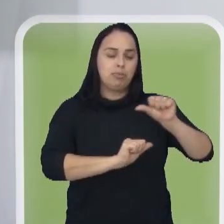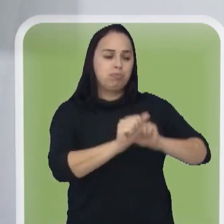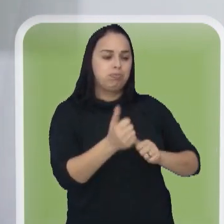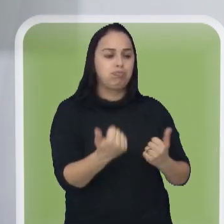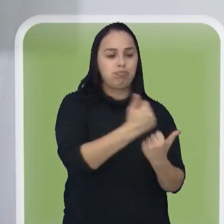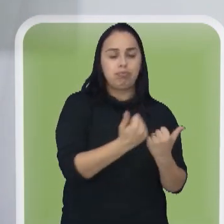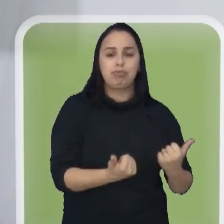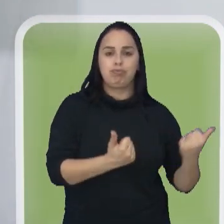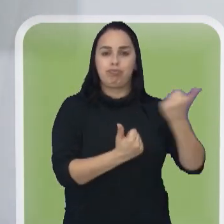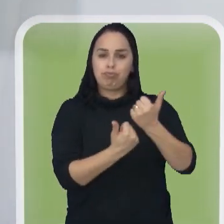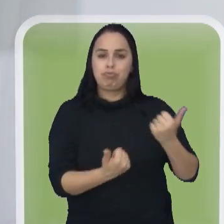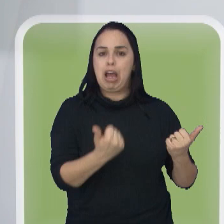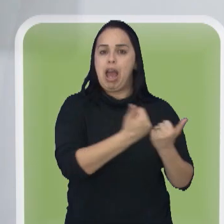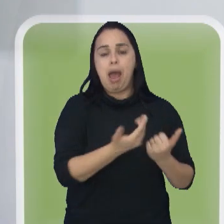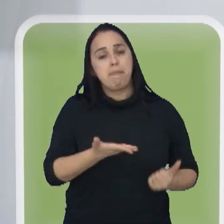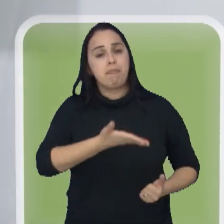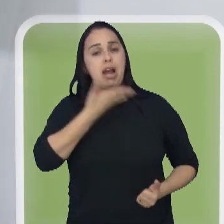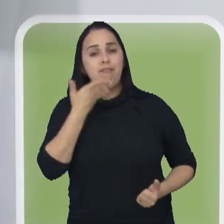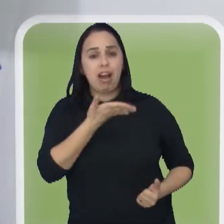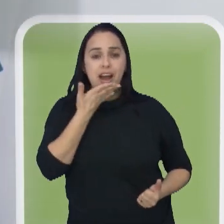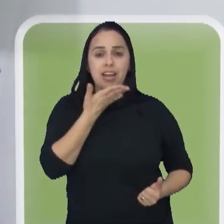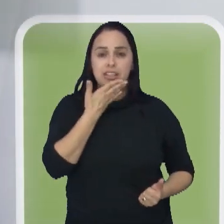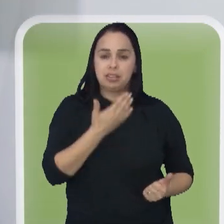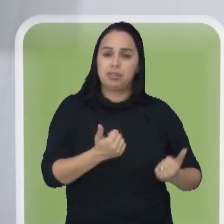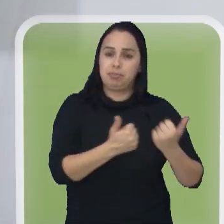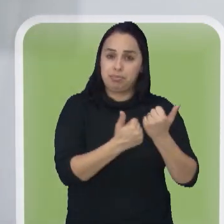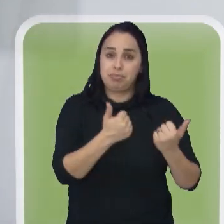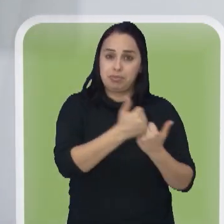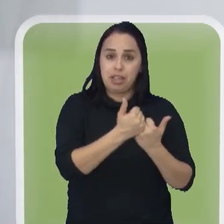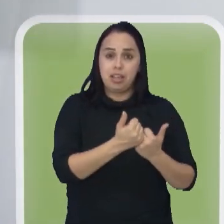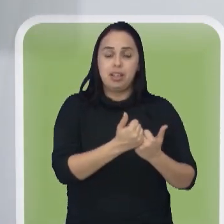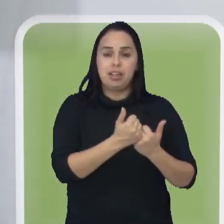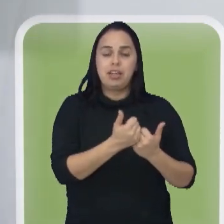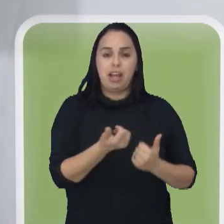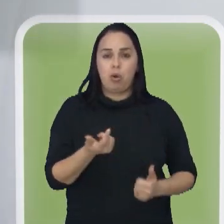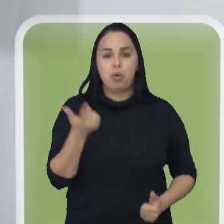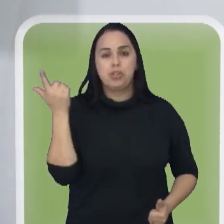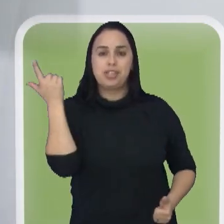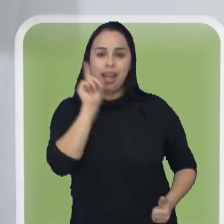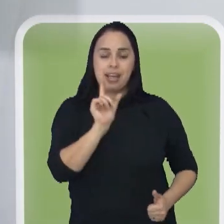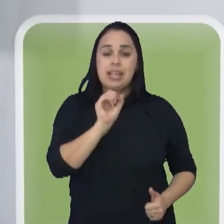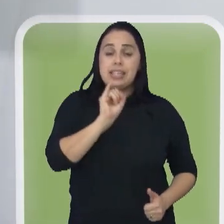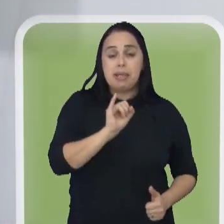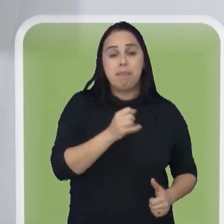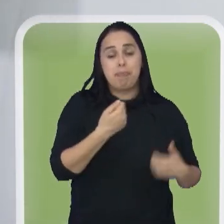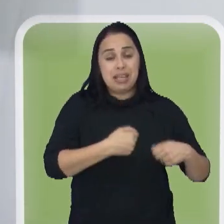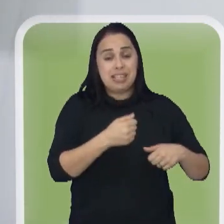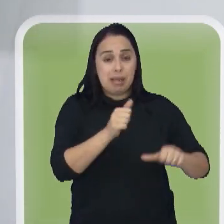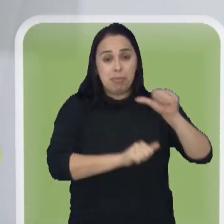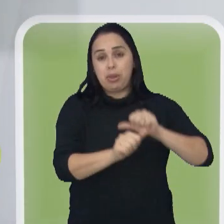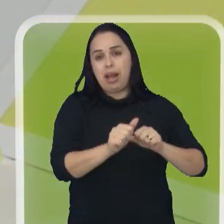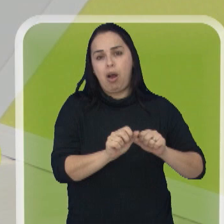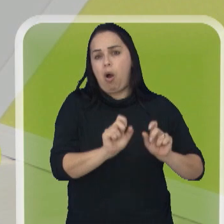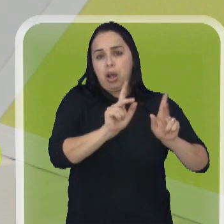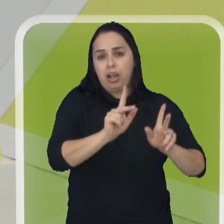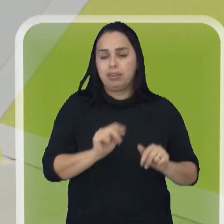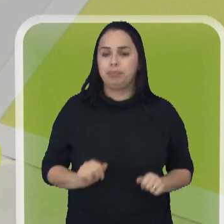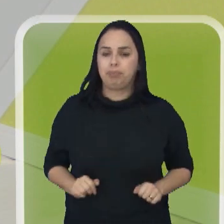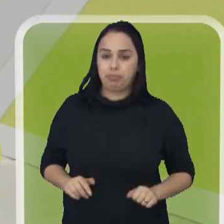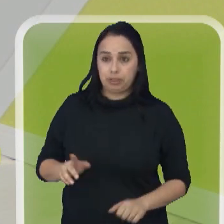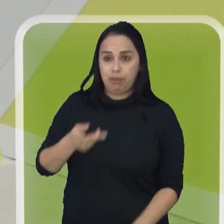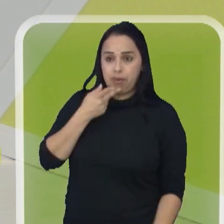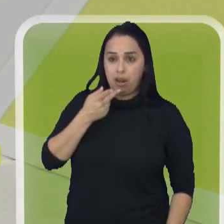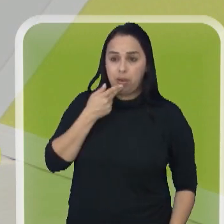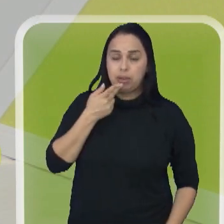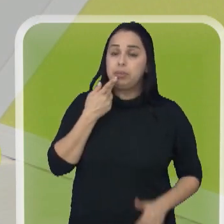fácil o time, então fica mais fácil também do time do Cruzeiro fazer essas substituições, caso tenha que mudar de última hora. E o que você falou bem, né,